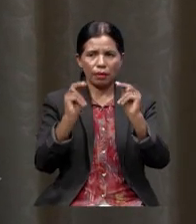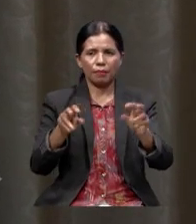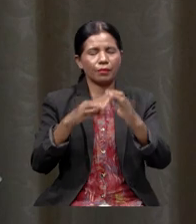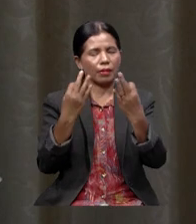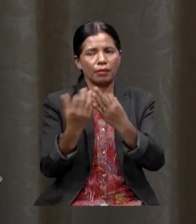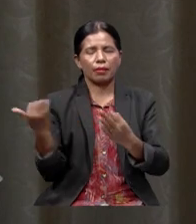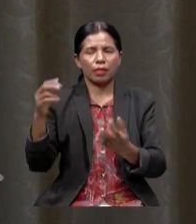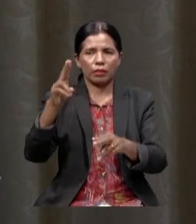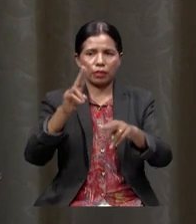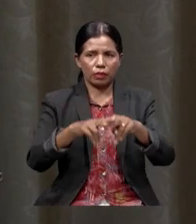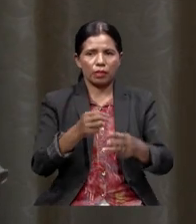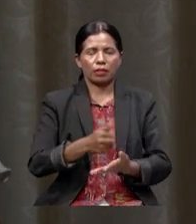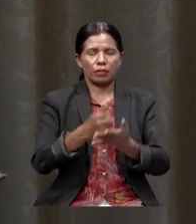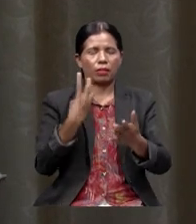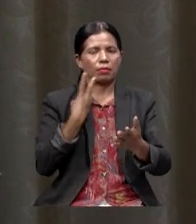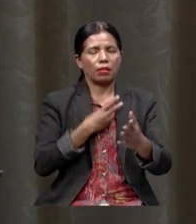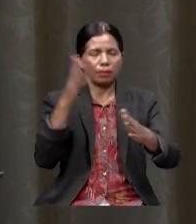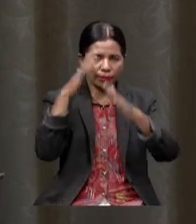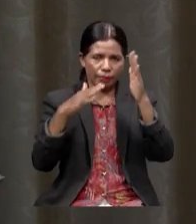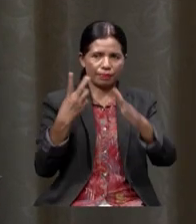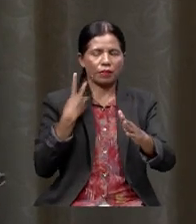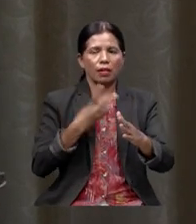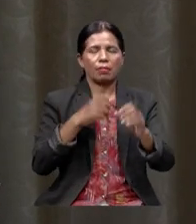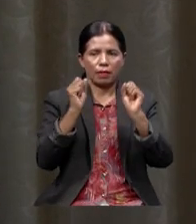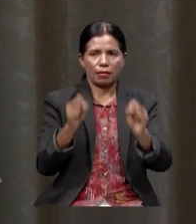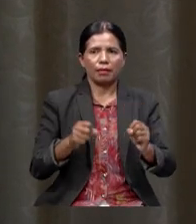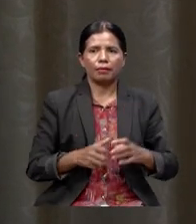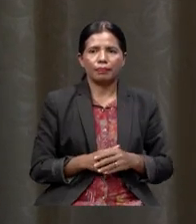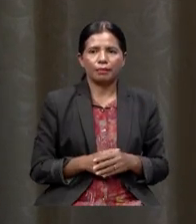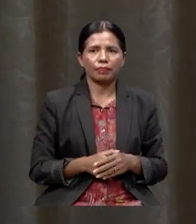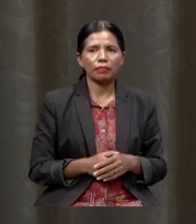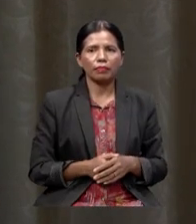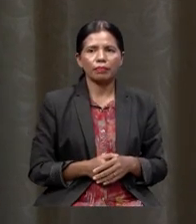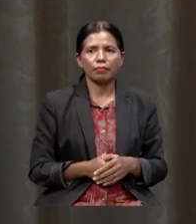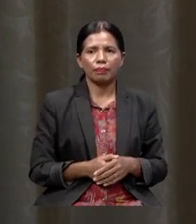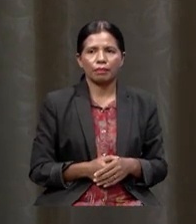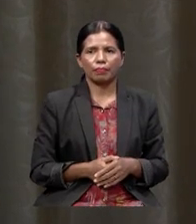da to mai tu para tu resolve. Patiran be ami bele bele alo rasik.